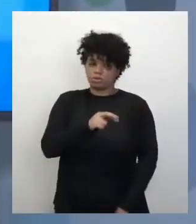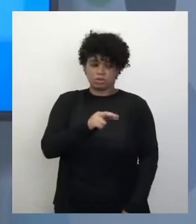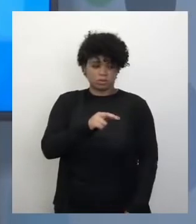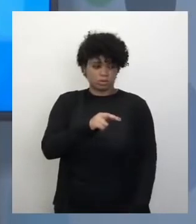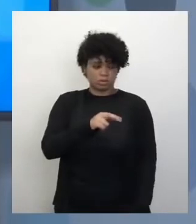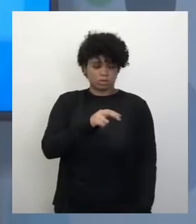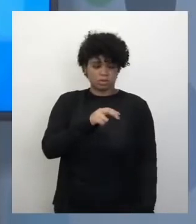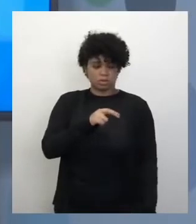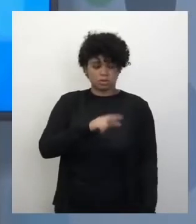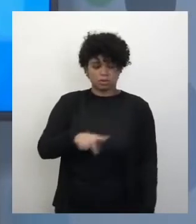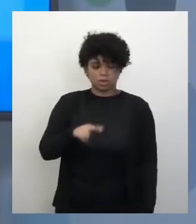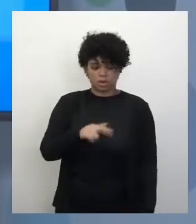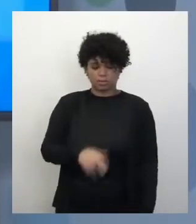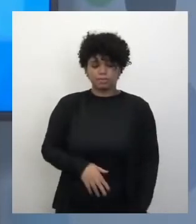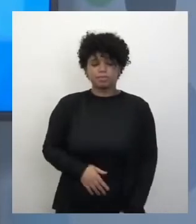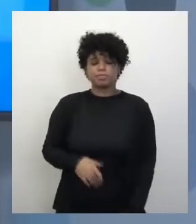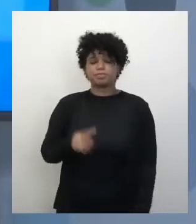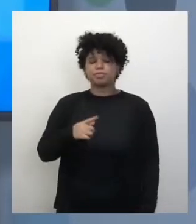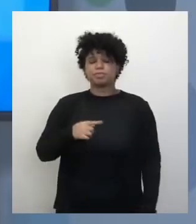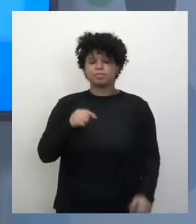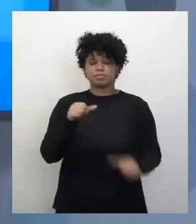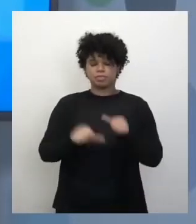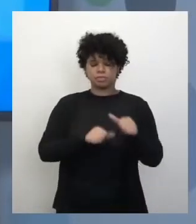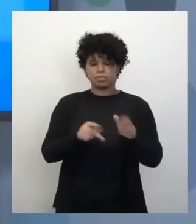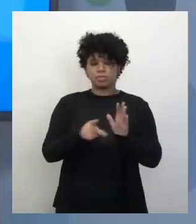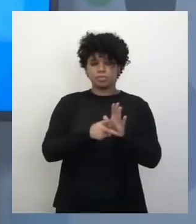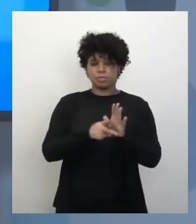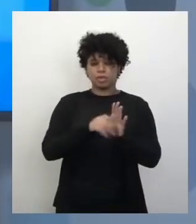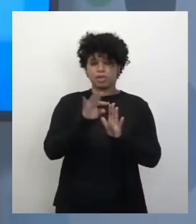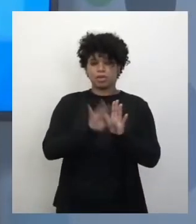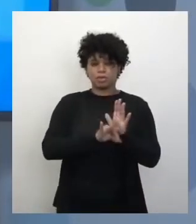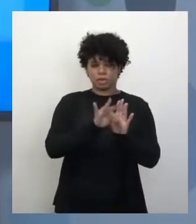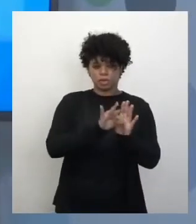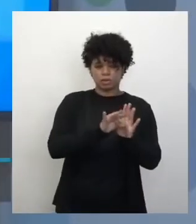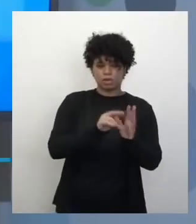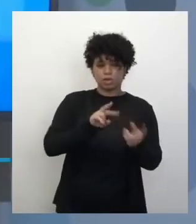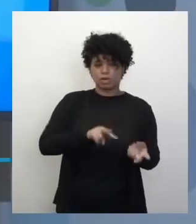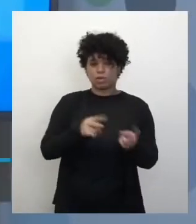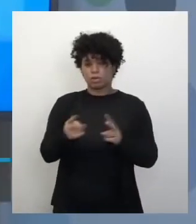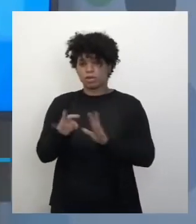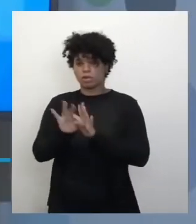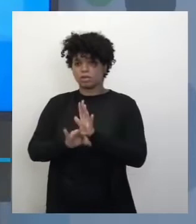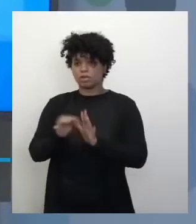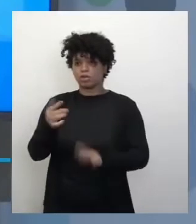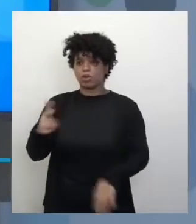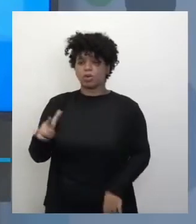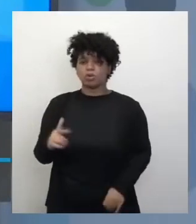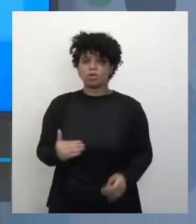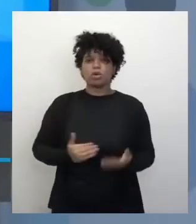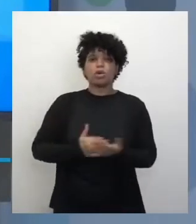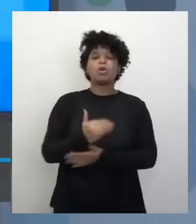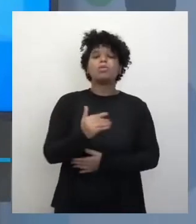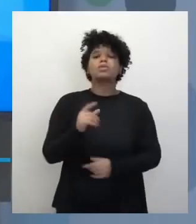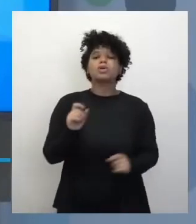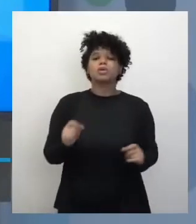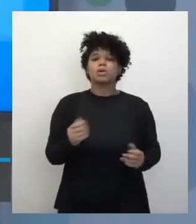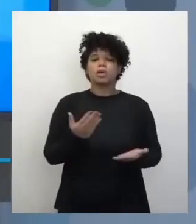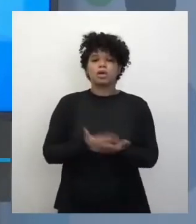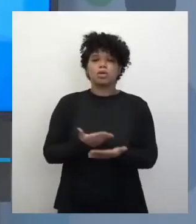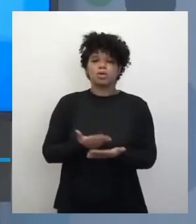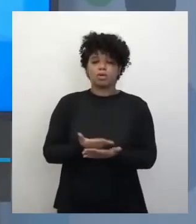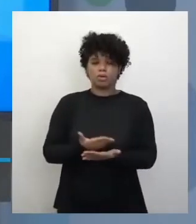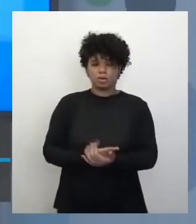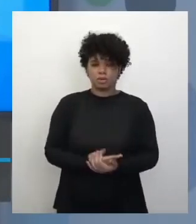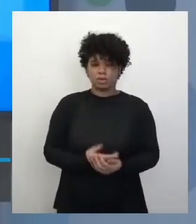refacção é transformar uma modalidade textual em outra. É aquilo que eu comecei a antecipar no início da aula, ou seja, você